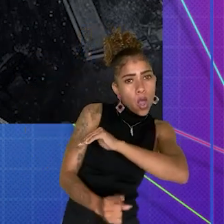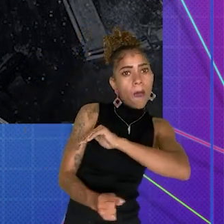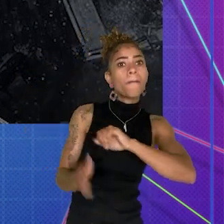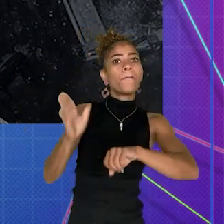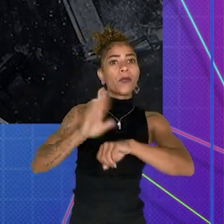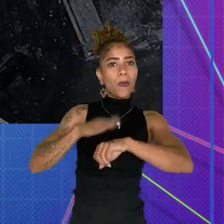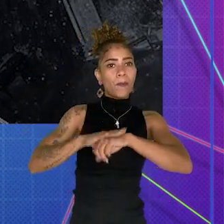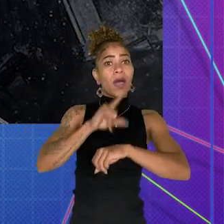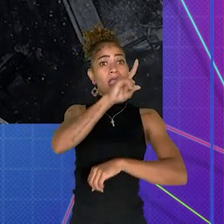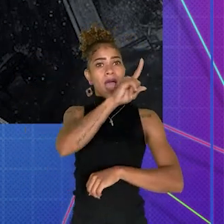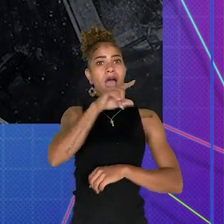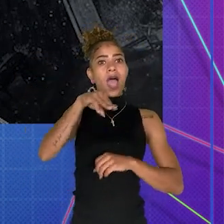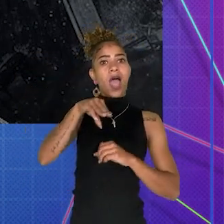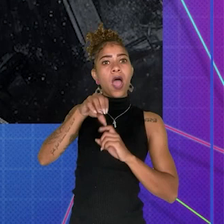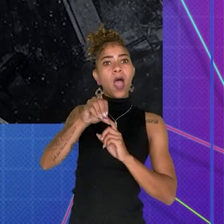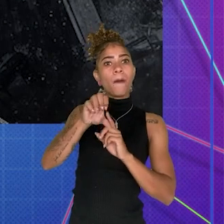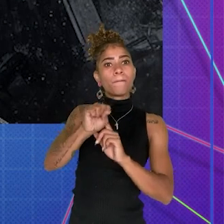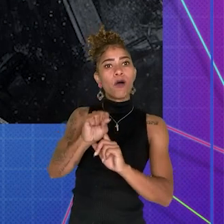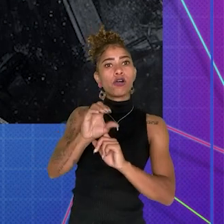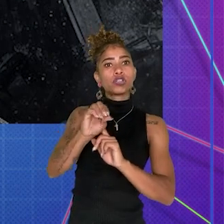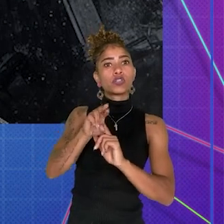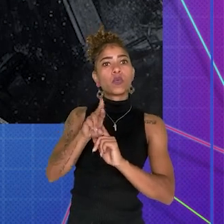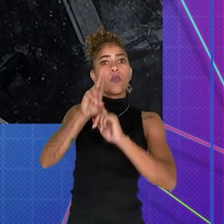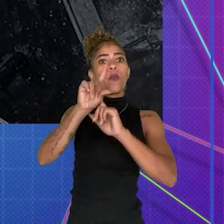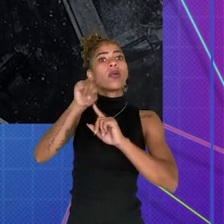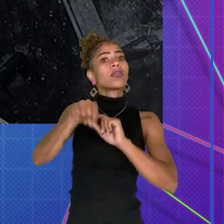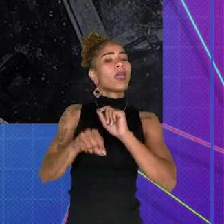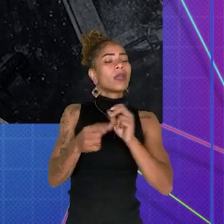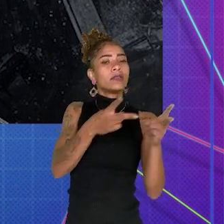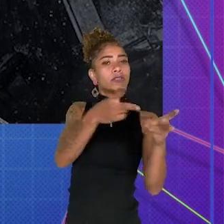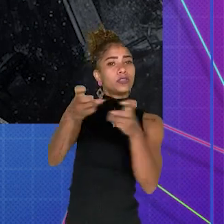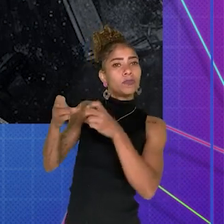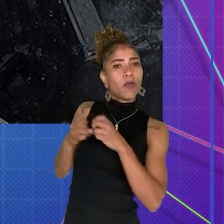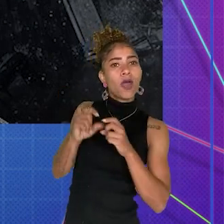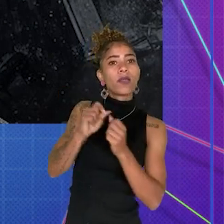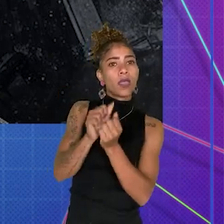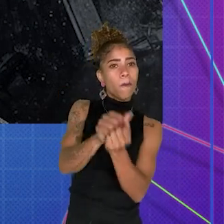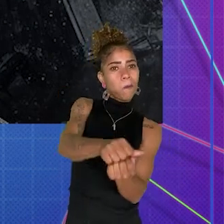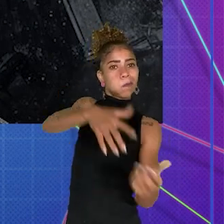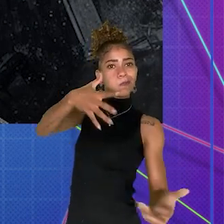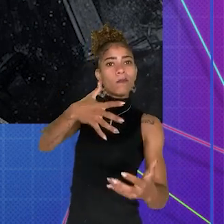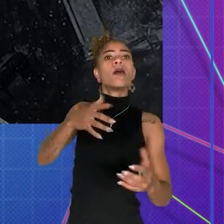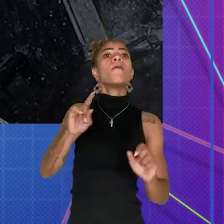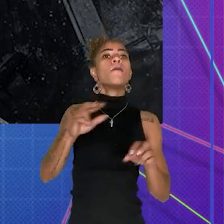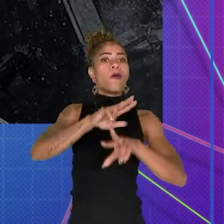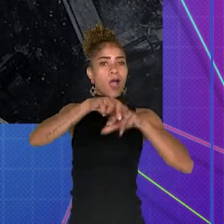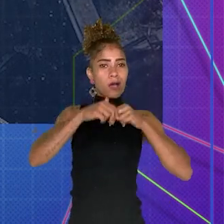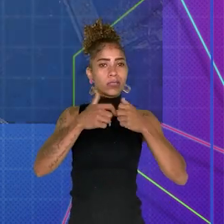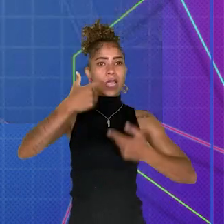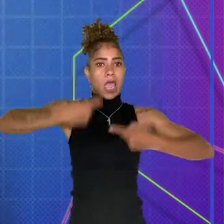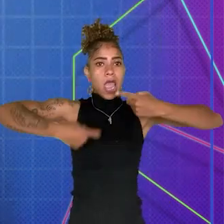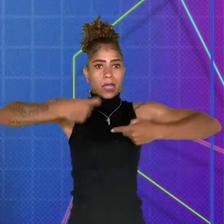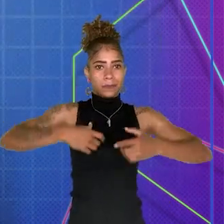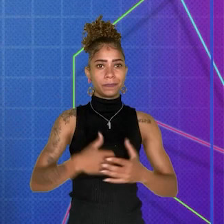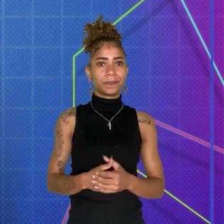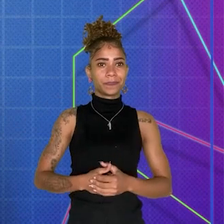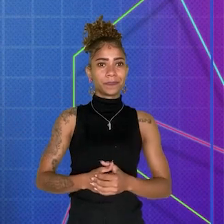subterrânea de metrô de Moscou, e explora um mundo pós-apocalíptico desolado pelo impacto de uma guerra